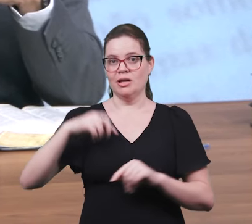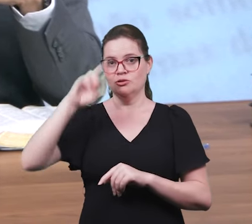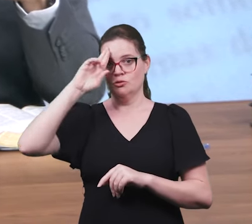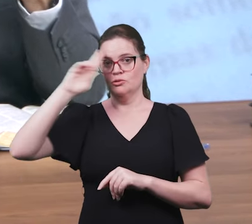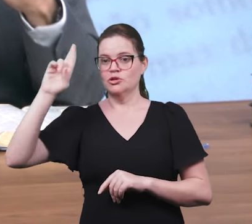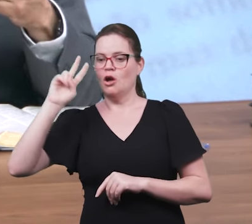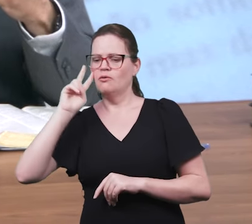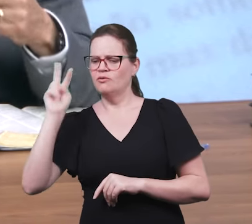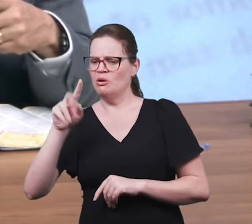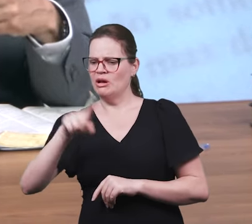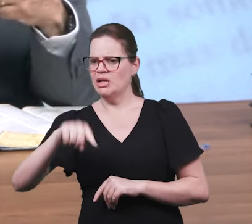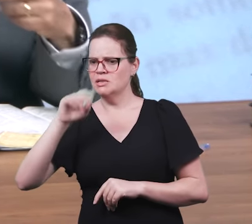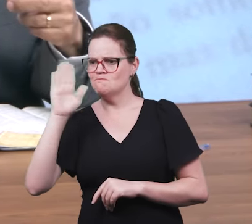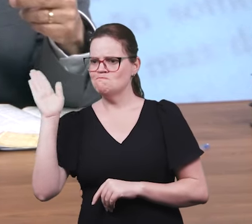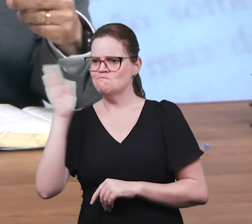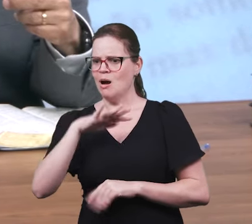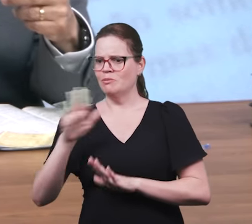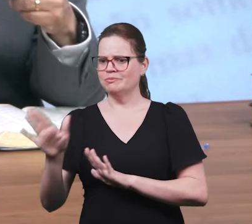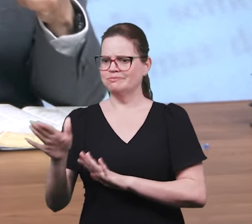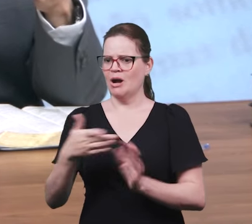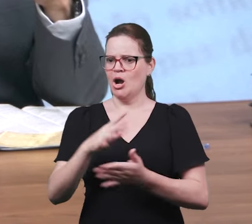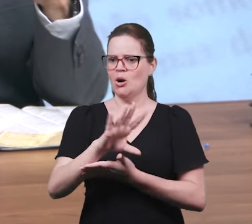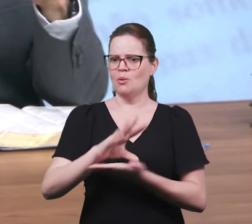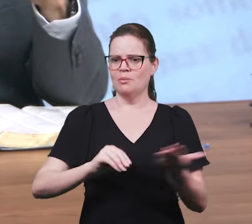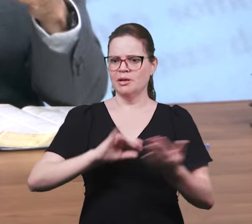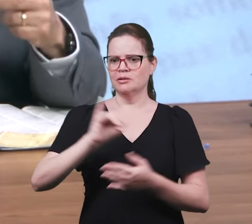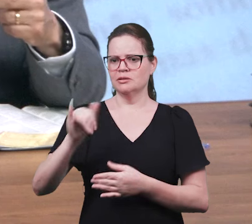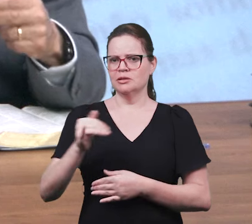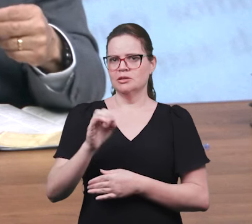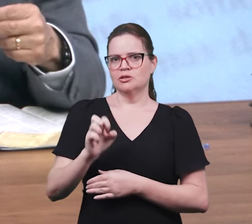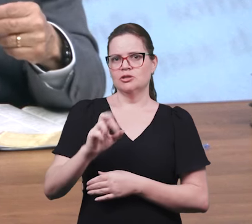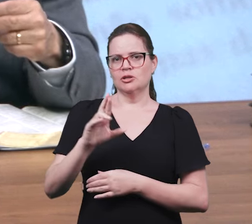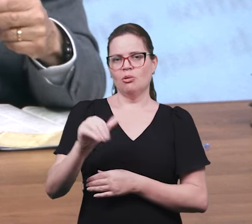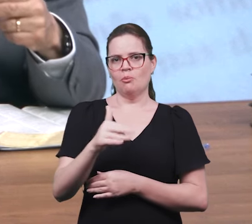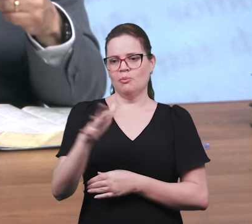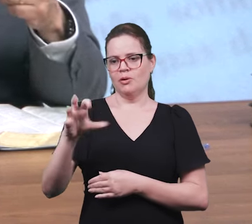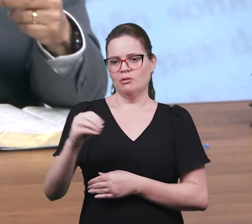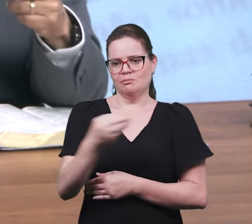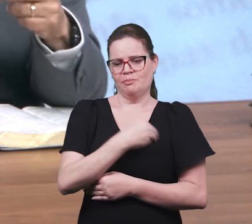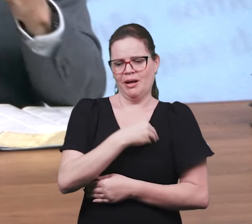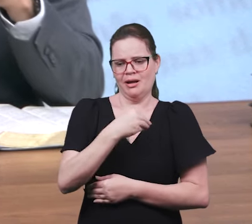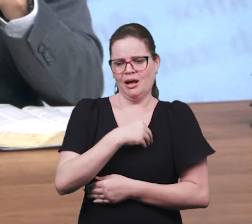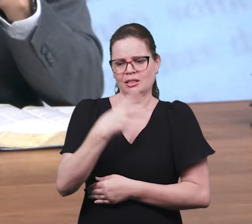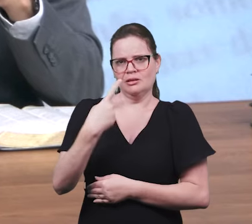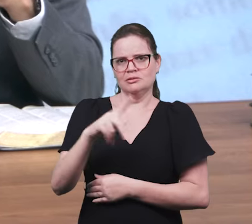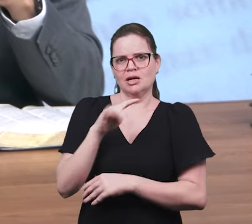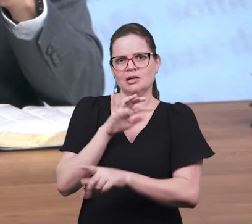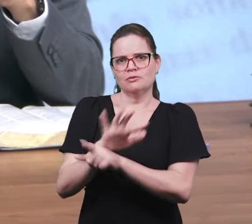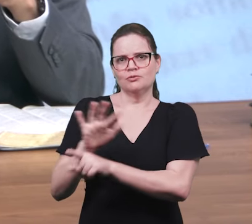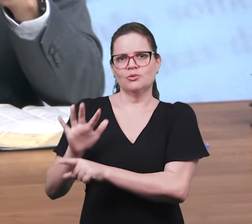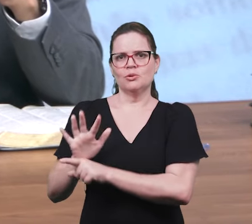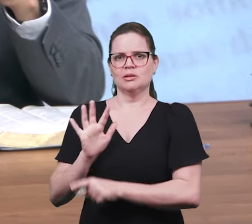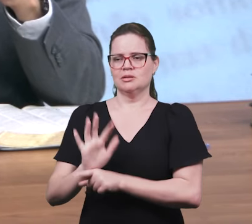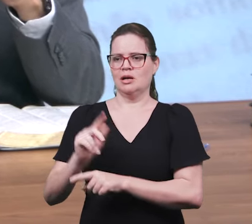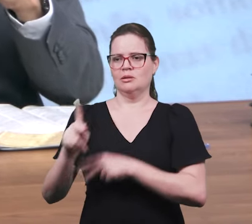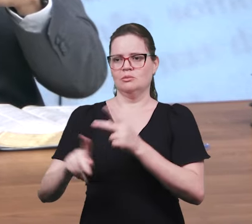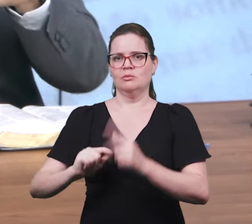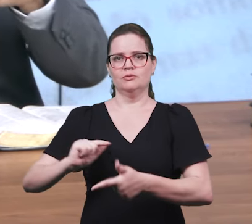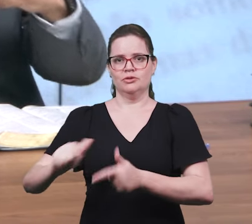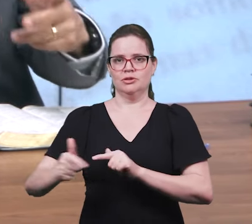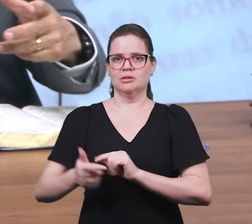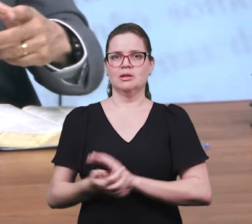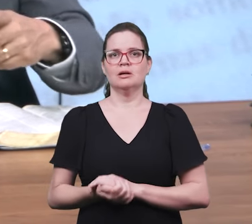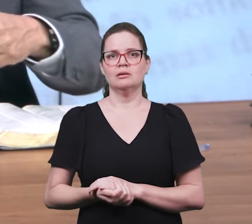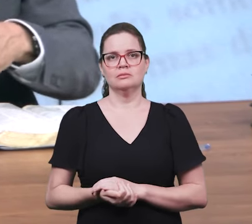Senhor e andou no caminho de Jeroboão e no seu pecado, como tinha feito pecar Israel. É